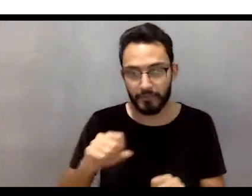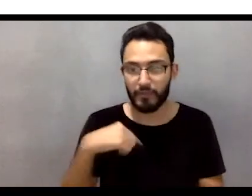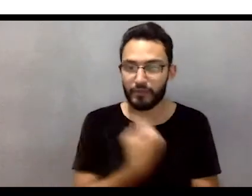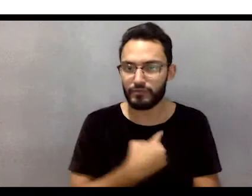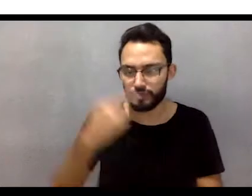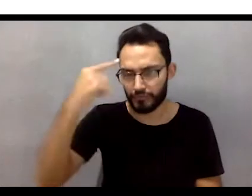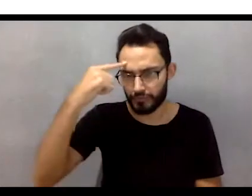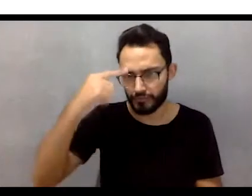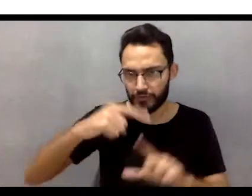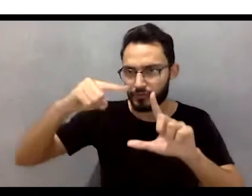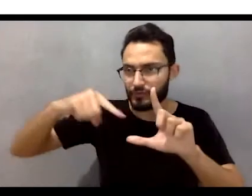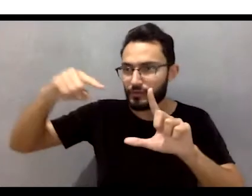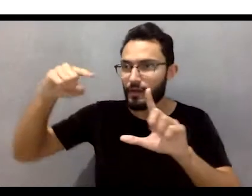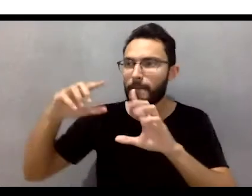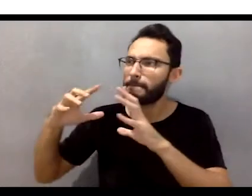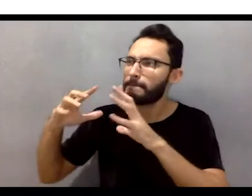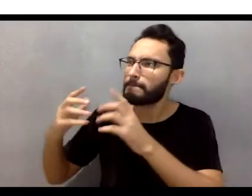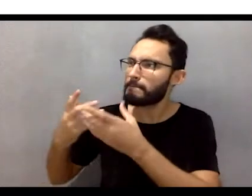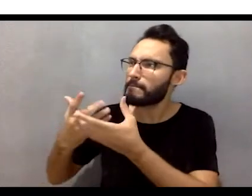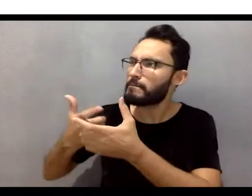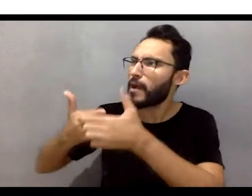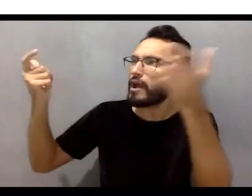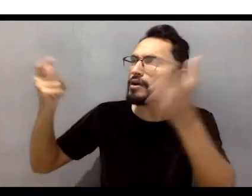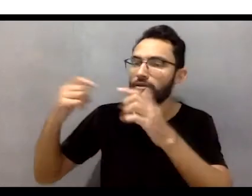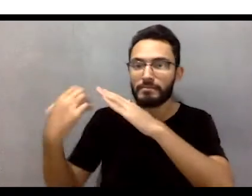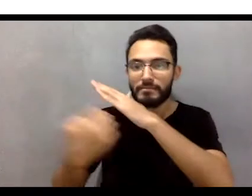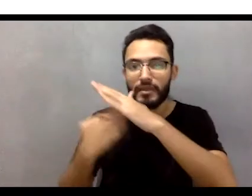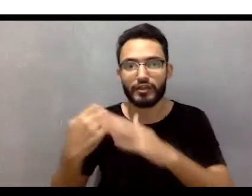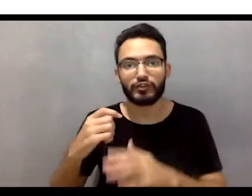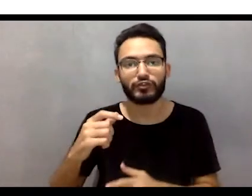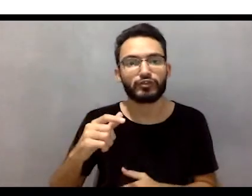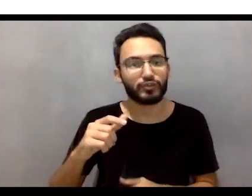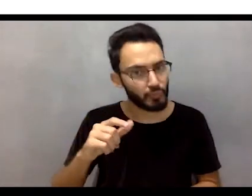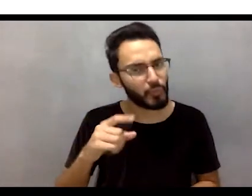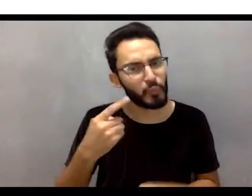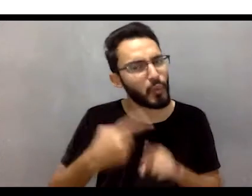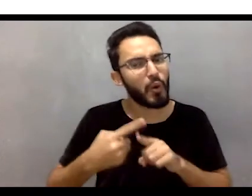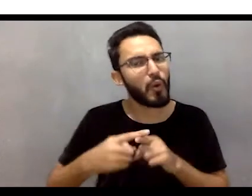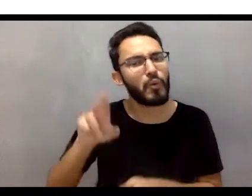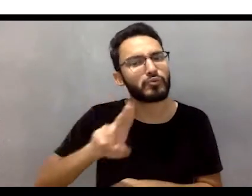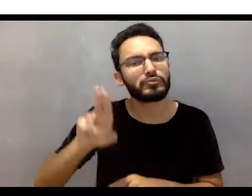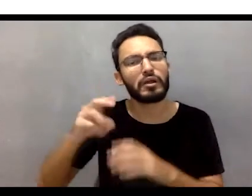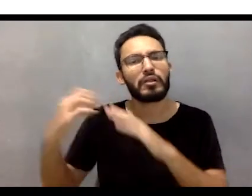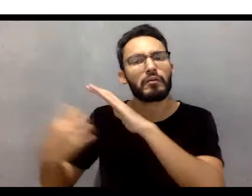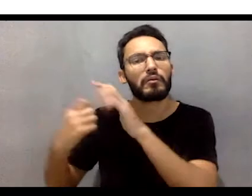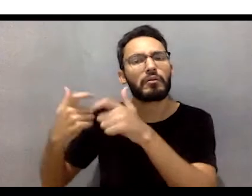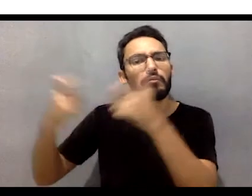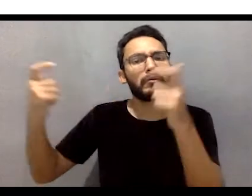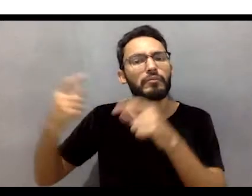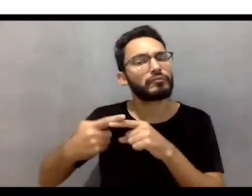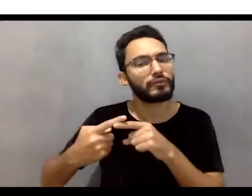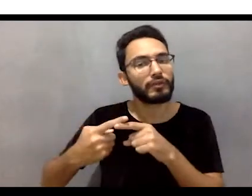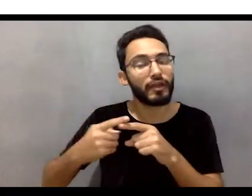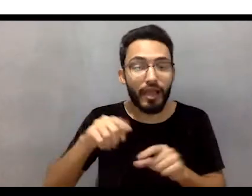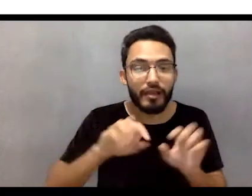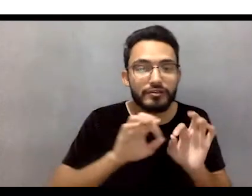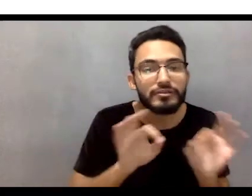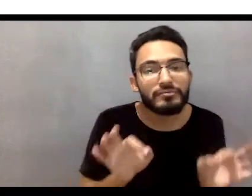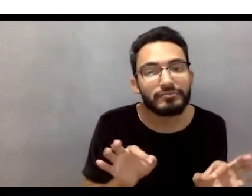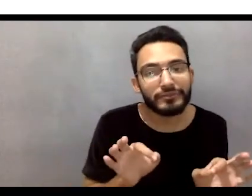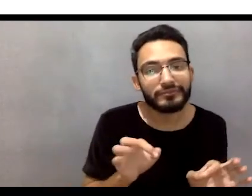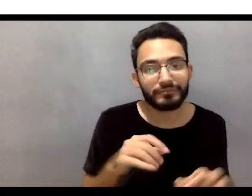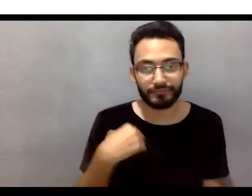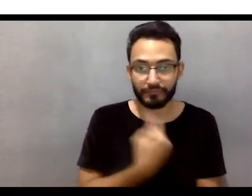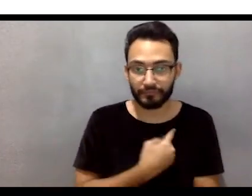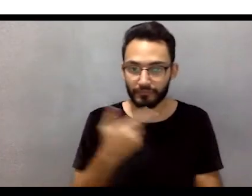é usado por muitas empresas. Mas por que ele é usado por muitas empresas? É uma abordagem muito simples, que